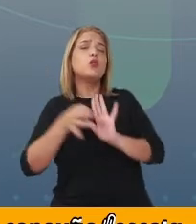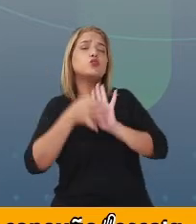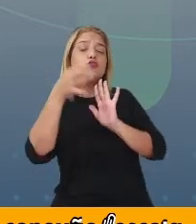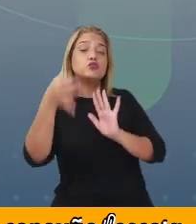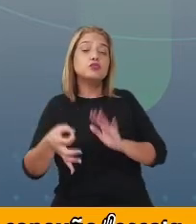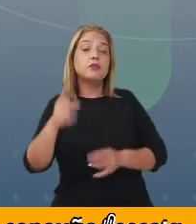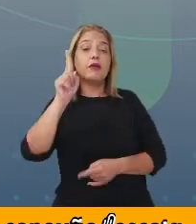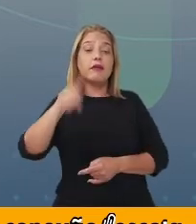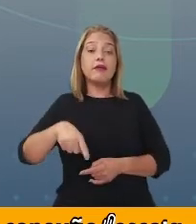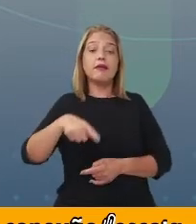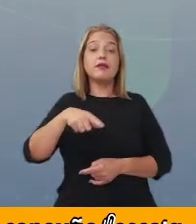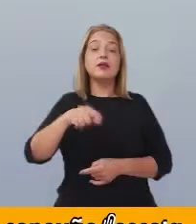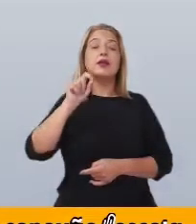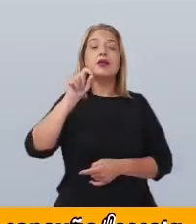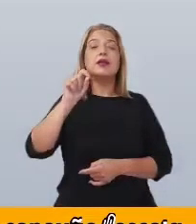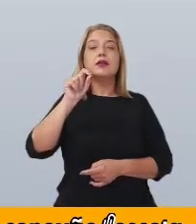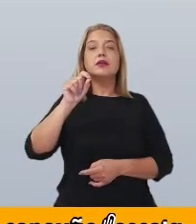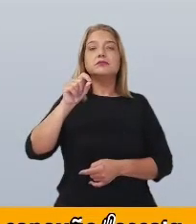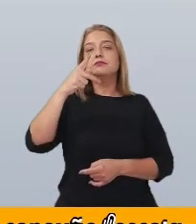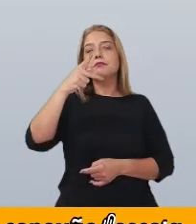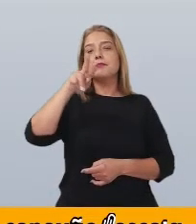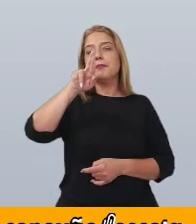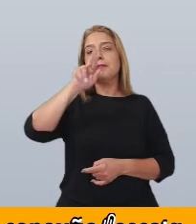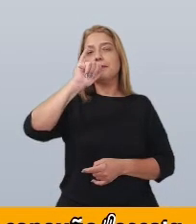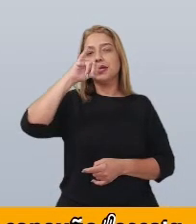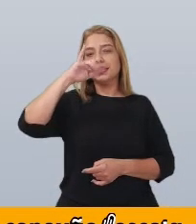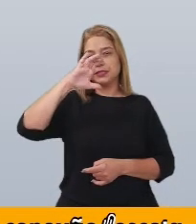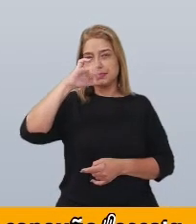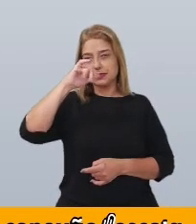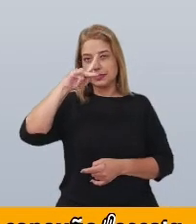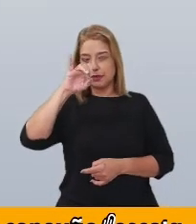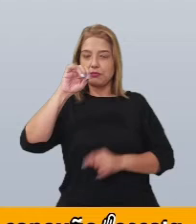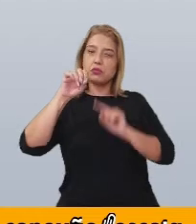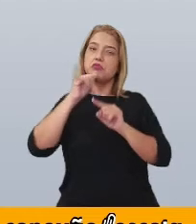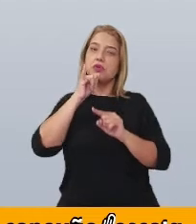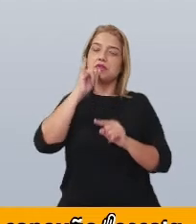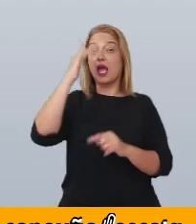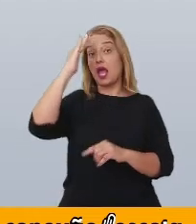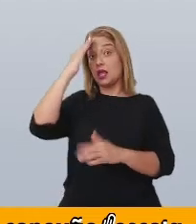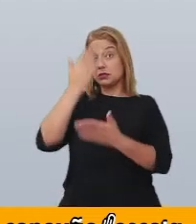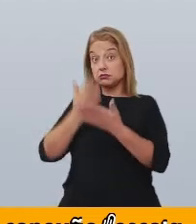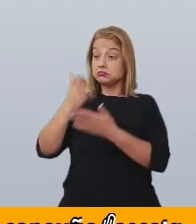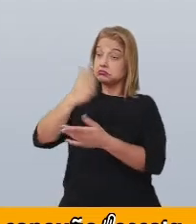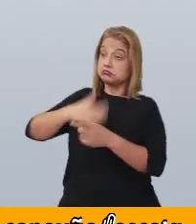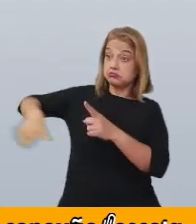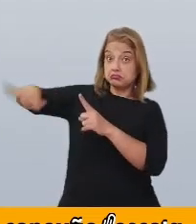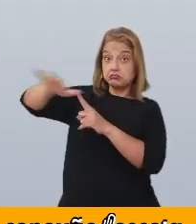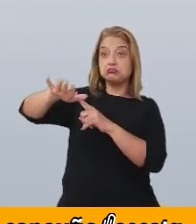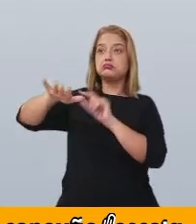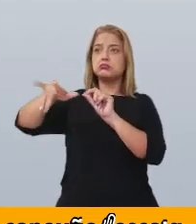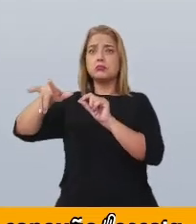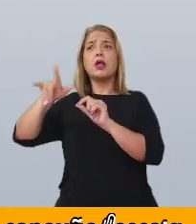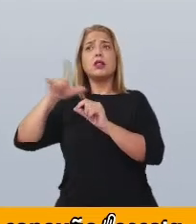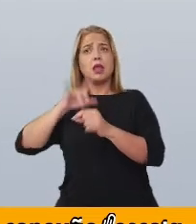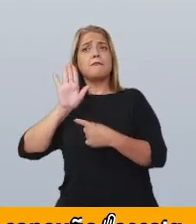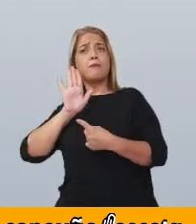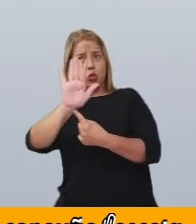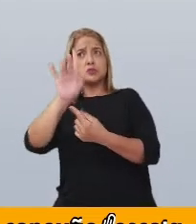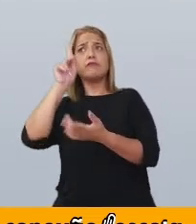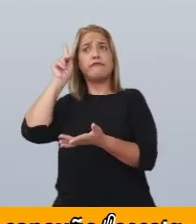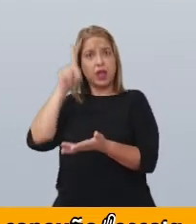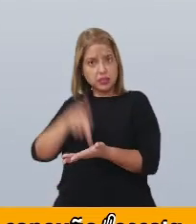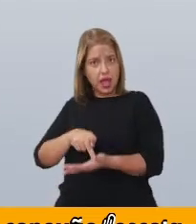princípio. Uma crença pessoal com base em alguma constatação considerada verdade